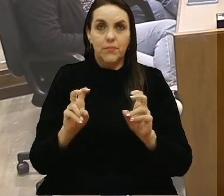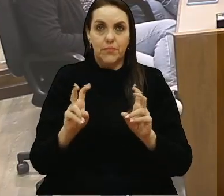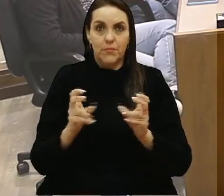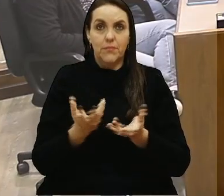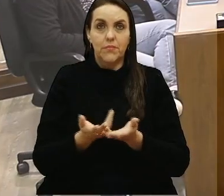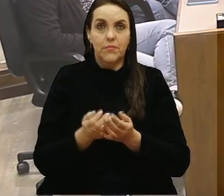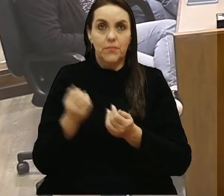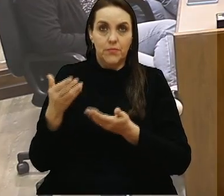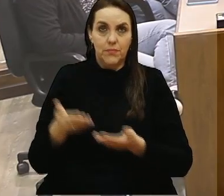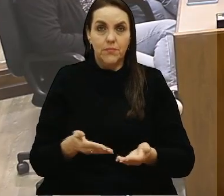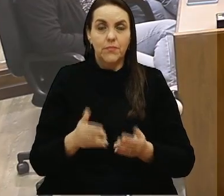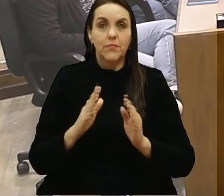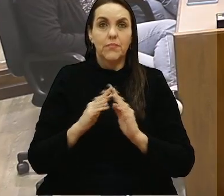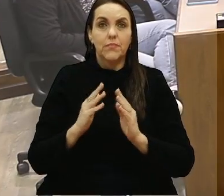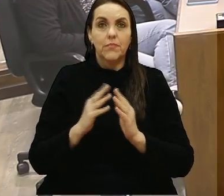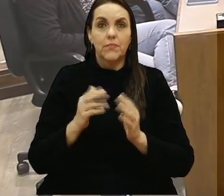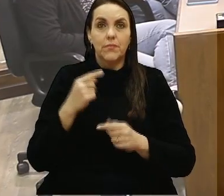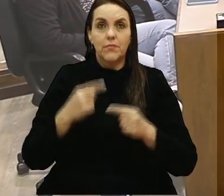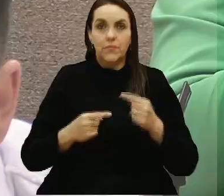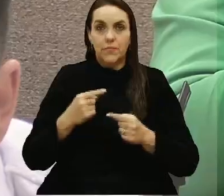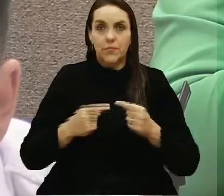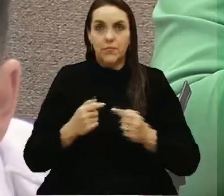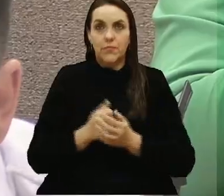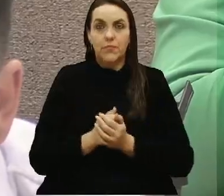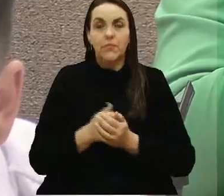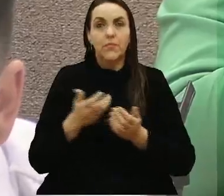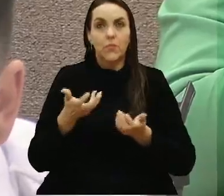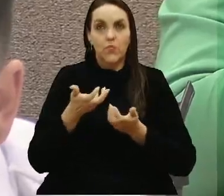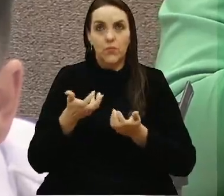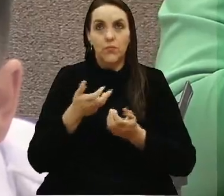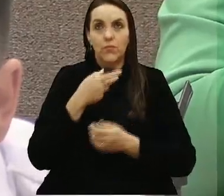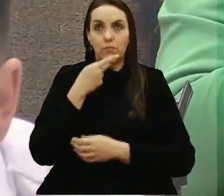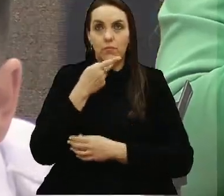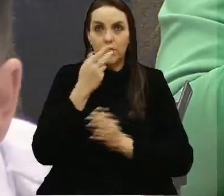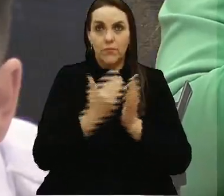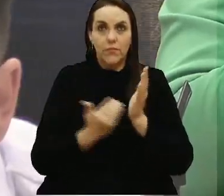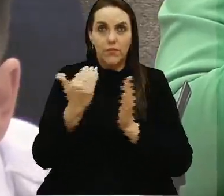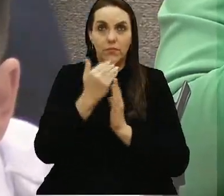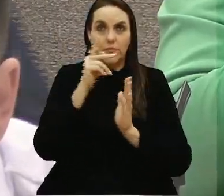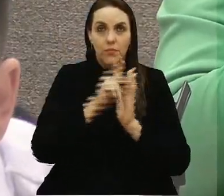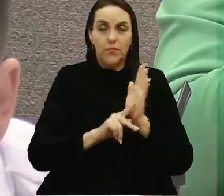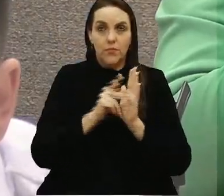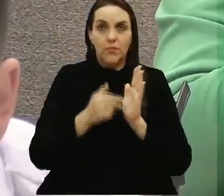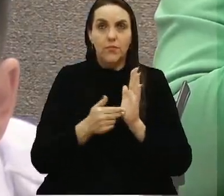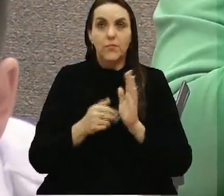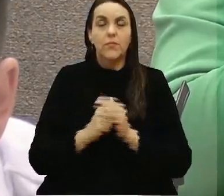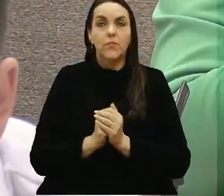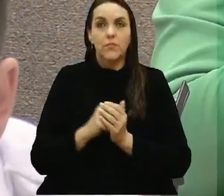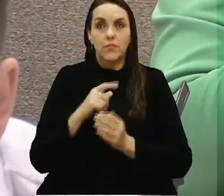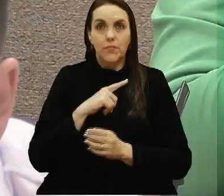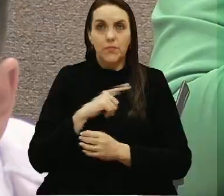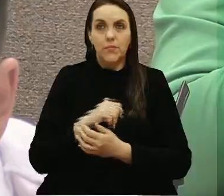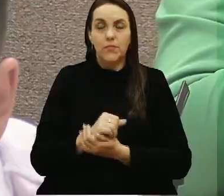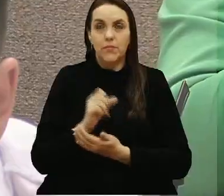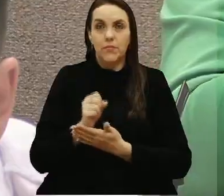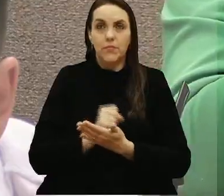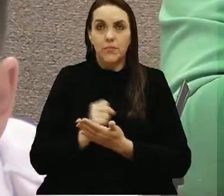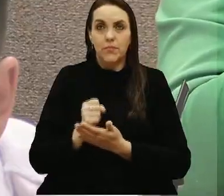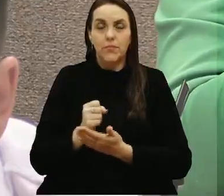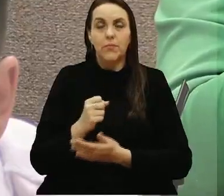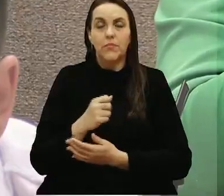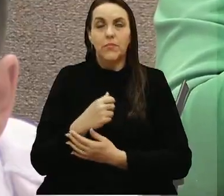para essa casa, para ser discutido. E aqui eu quero falar, além desse projeto, nós protocolamos um projeto, eu e o vereador